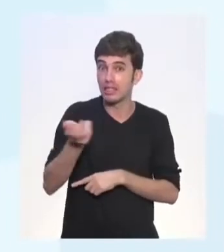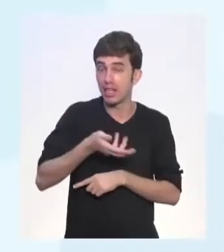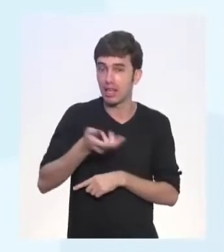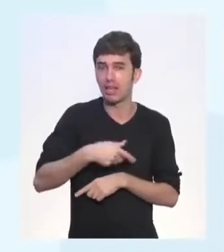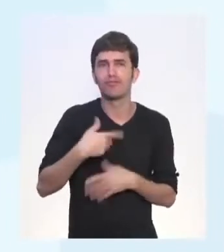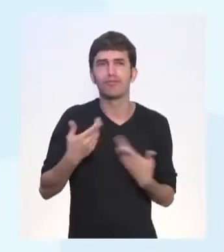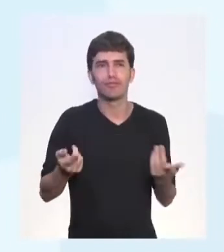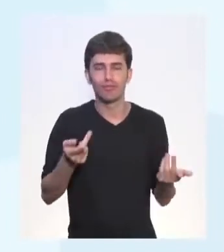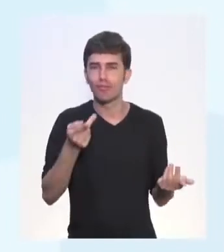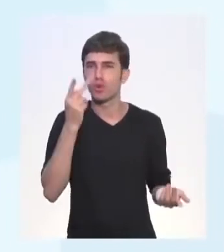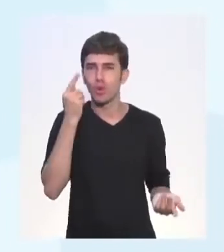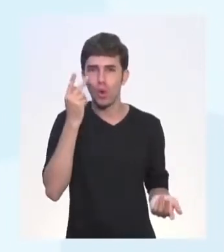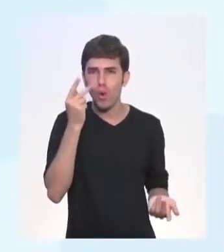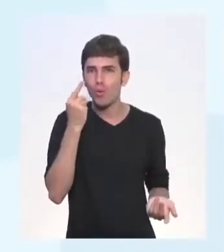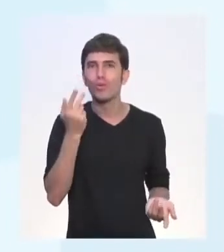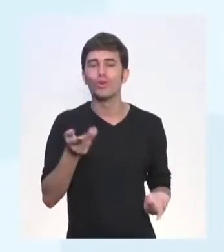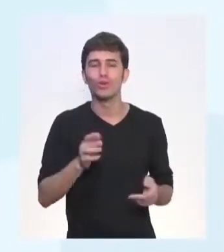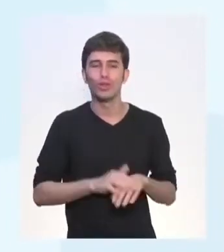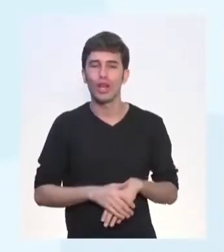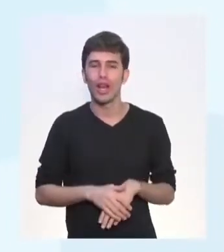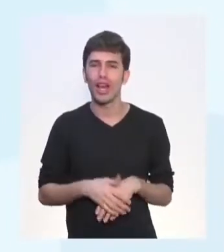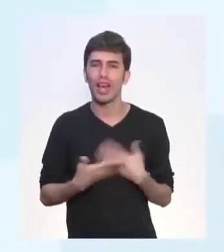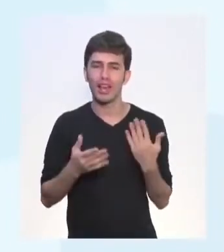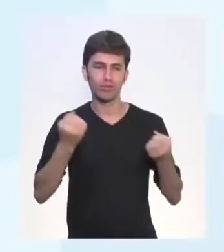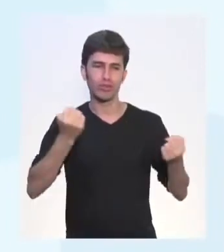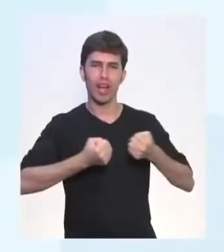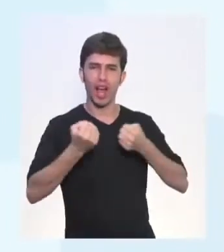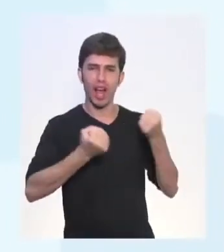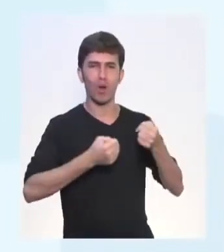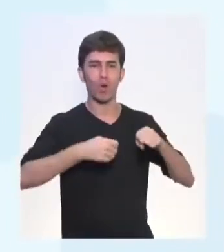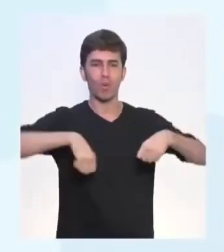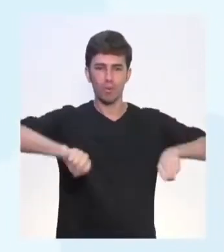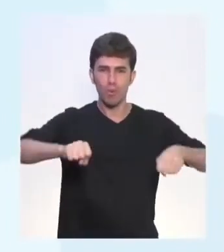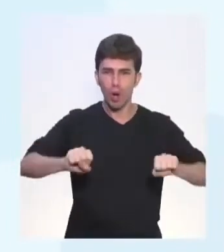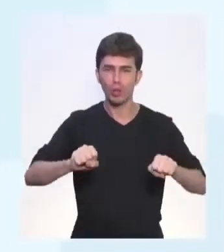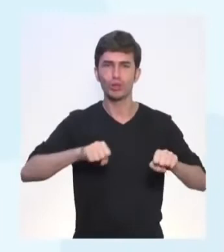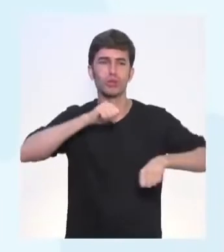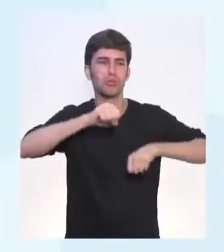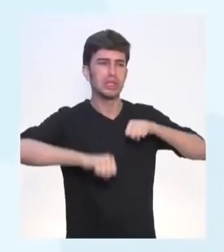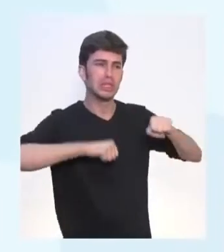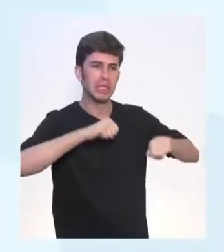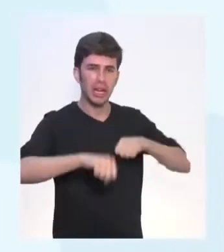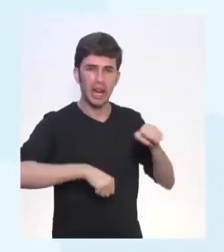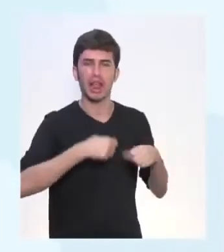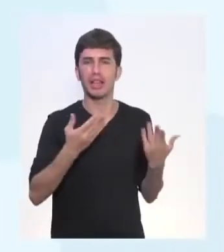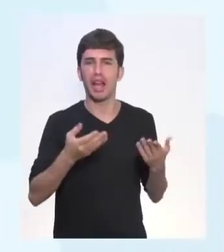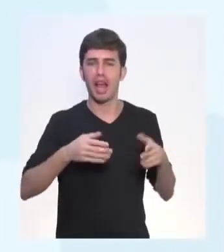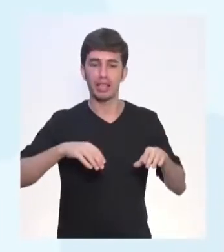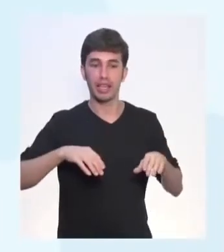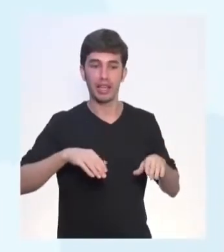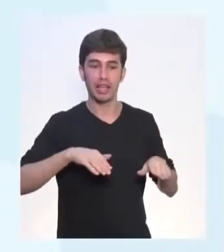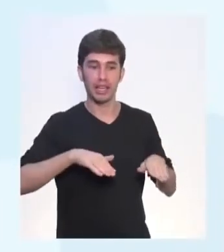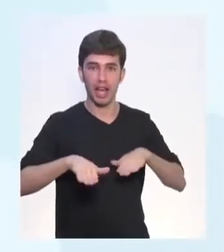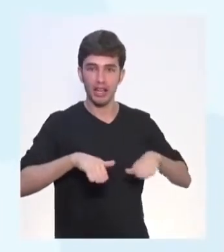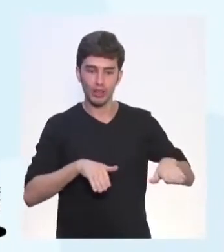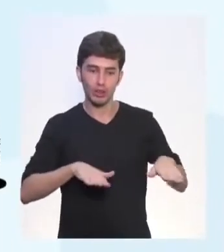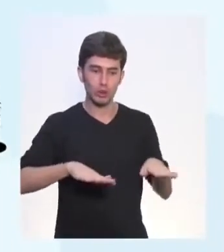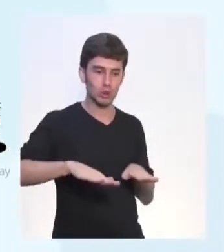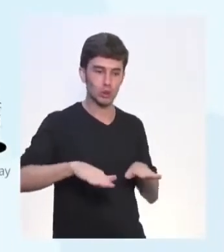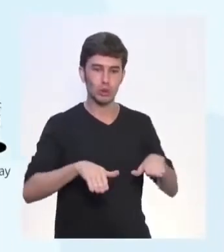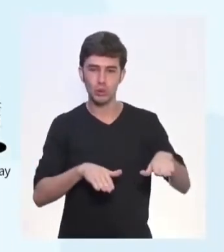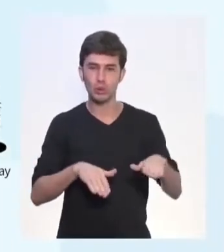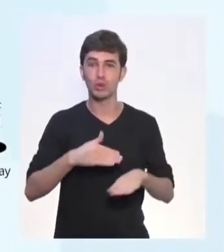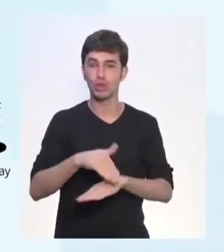Bastante comum, né? Não vamos falar de carros, né? De motos, de bicicleta, aquele carrinho de rolemã, enfim, aquelas